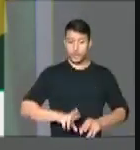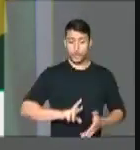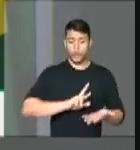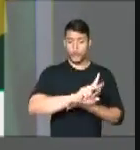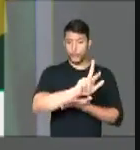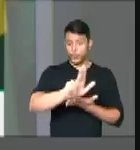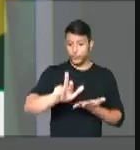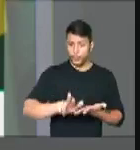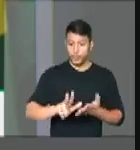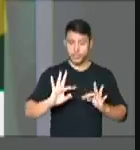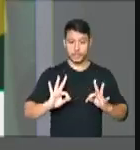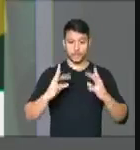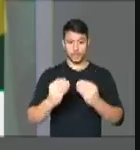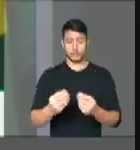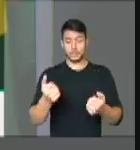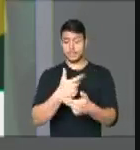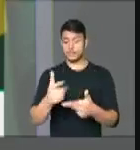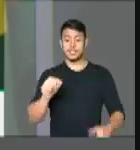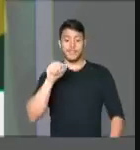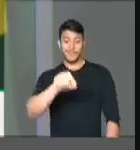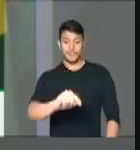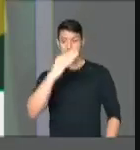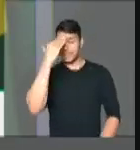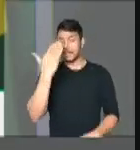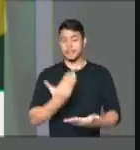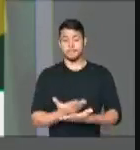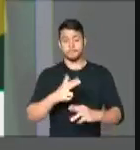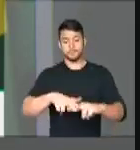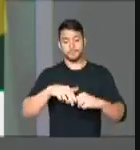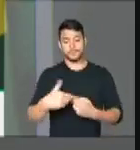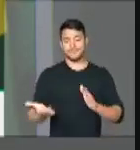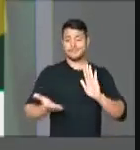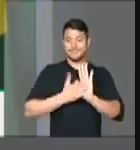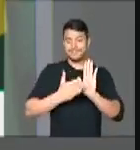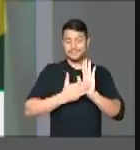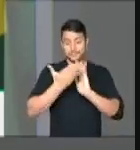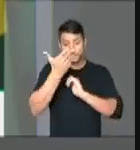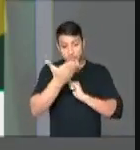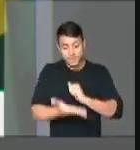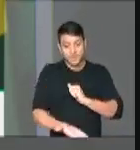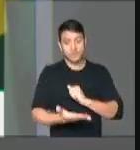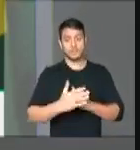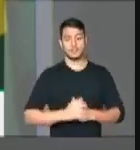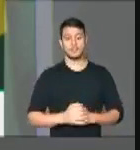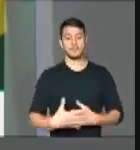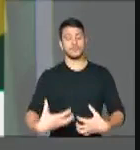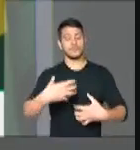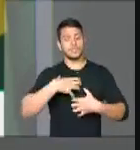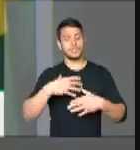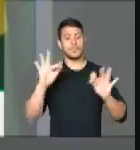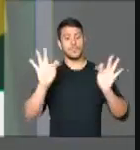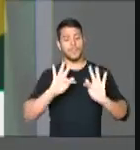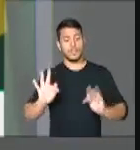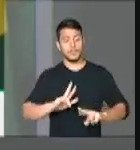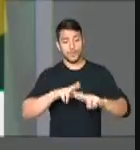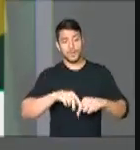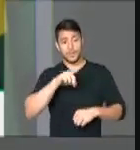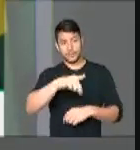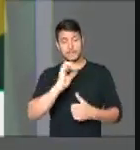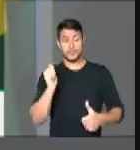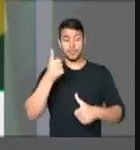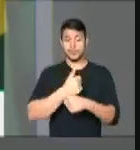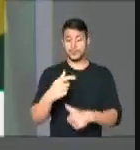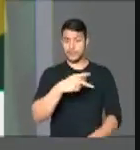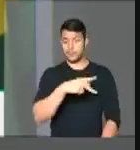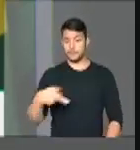e respeitando aquilo que você acredita. Isso só posso parabenizá-lo e fico muito feliz de estar aqui sendo presidido por você nessa